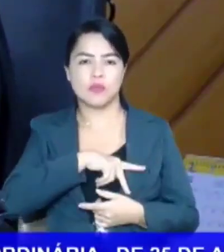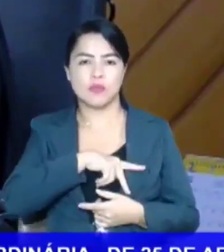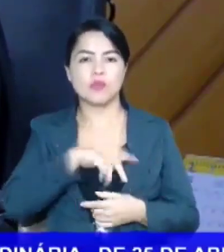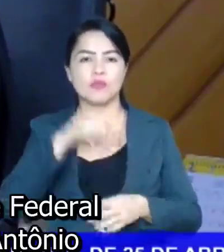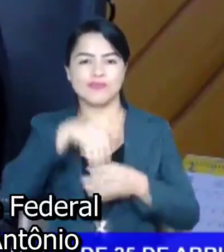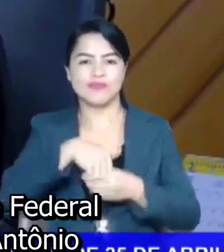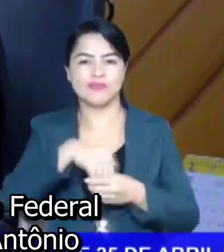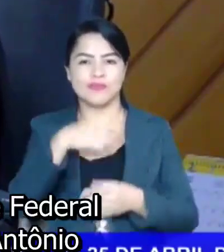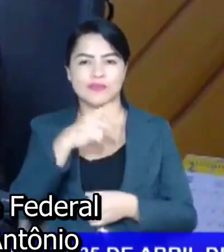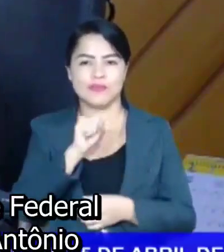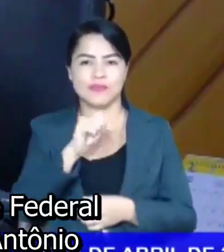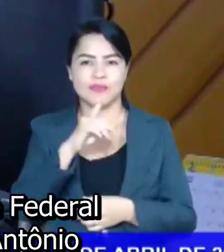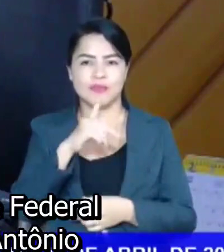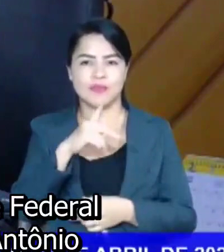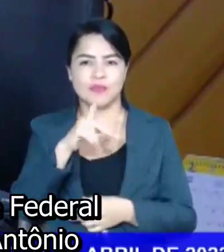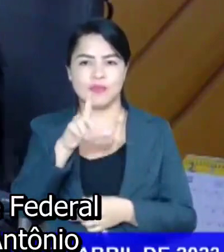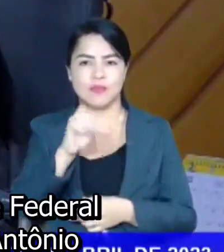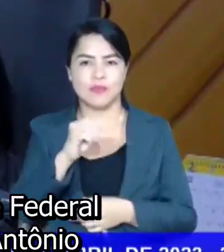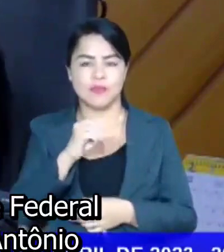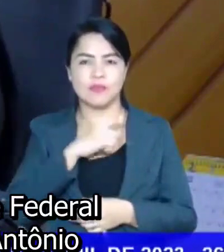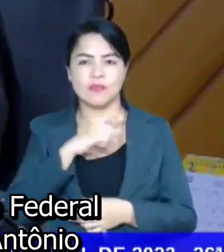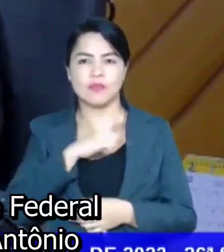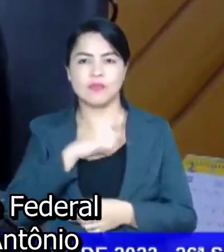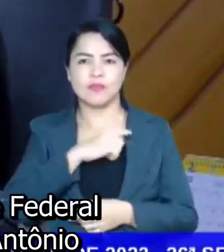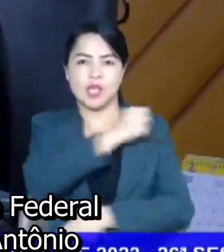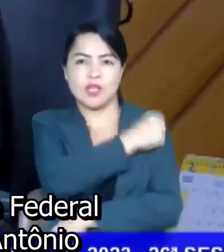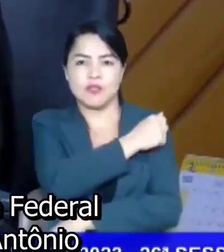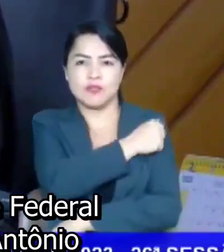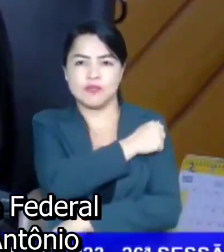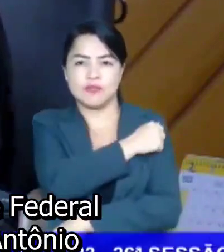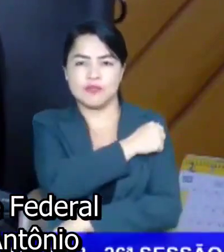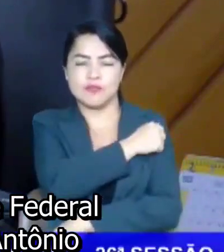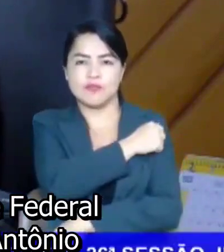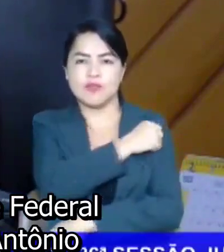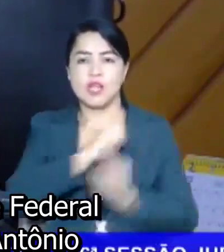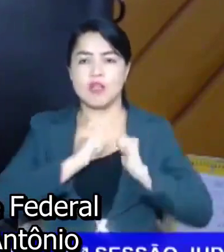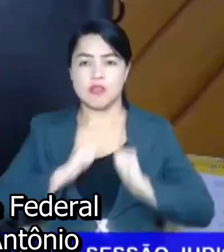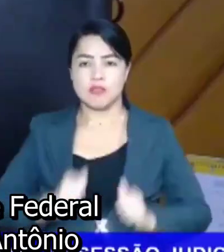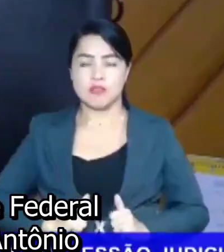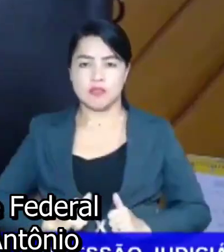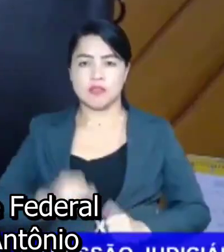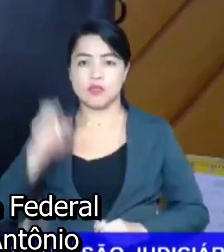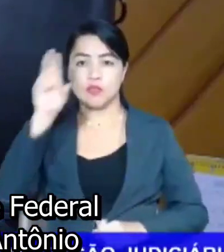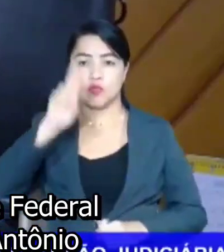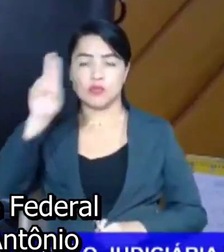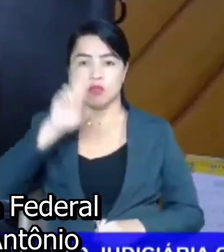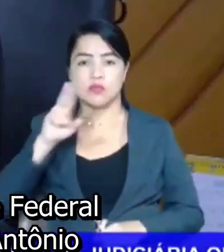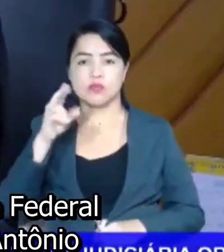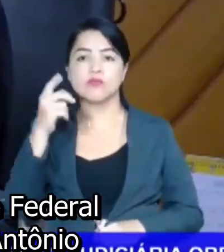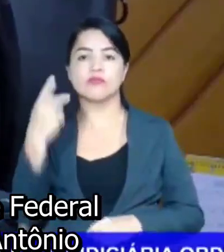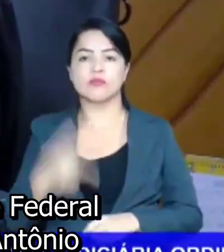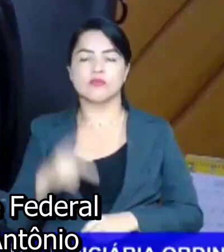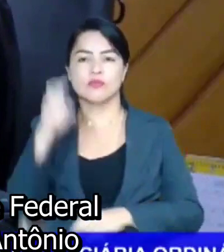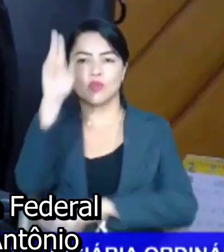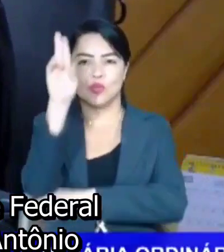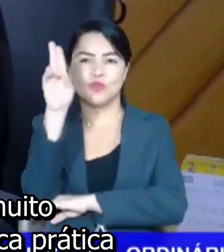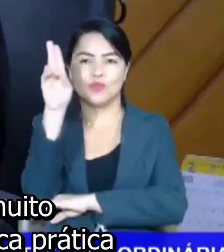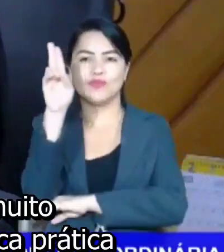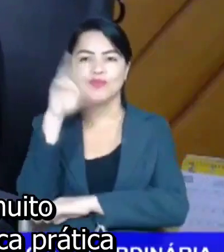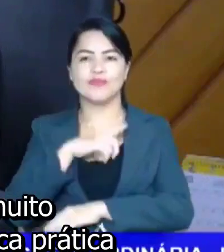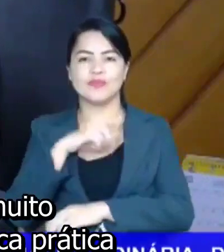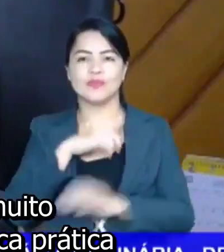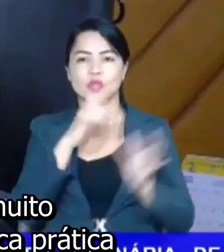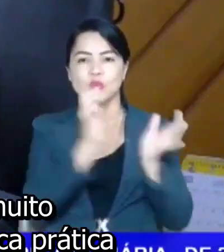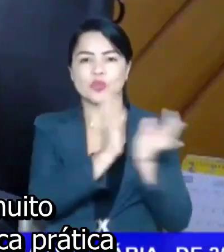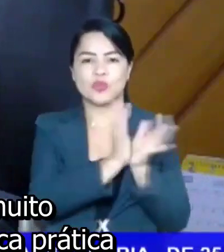sua mesa. O desembargador está vestido com sua toga, usa óculos de armação preta, é um homem de pele clara e cabelo